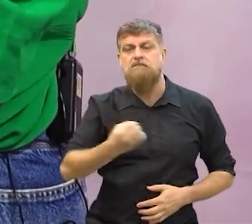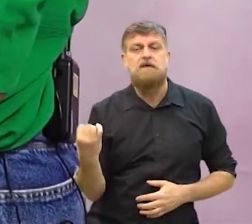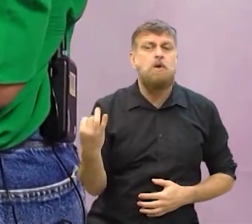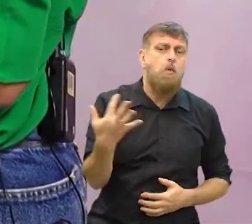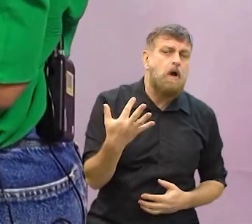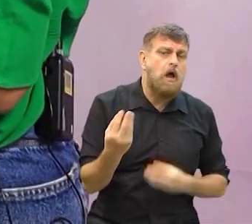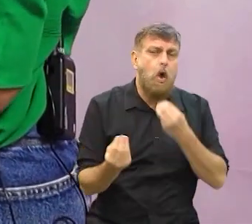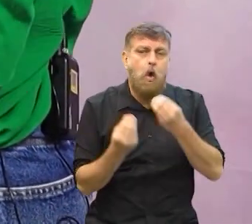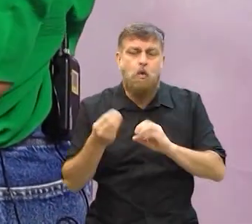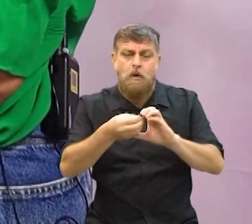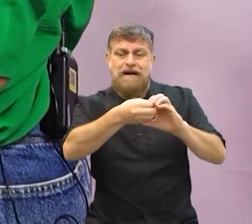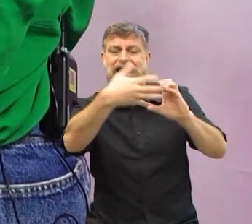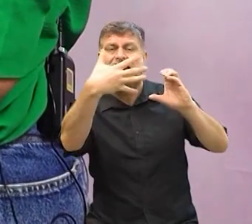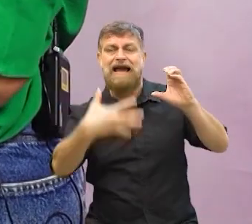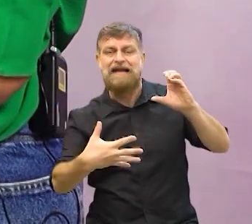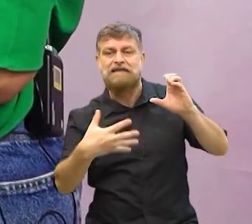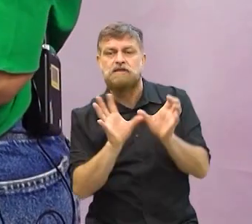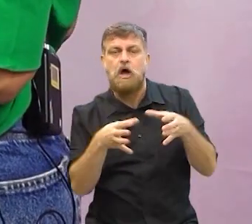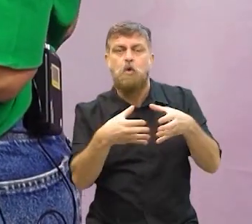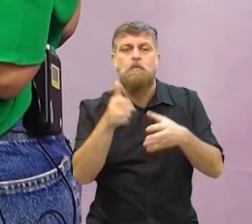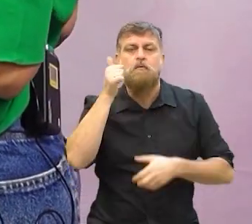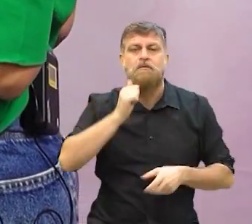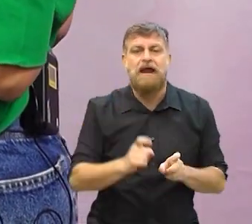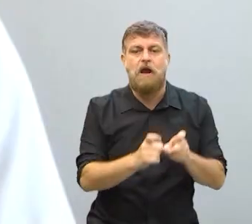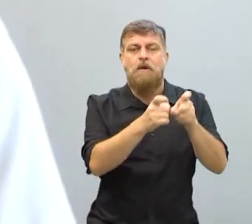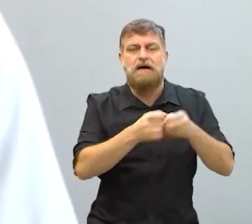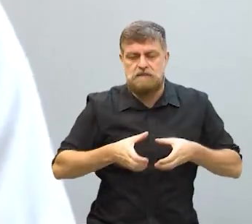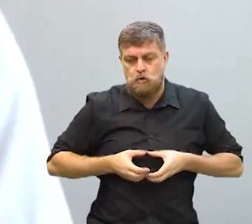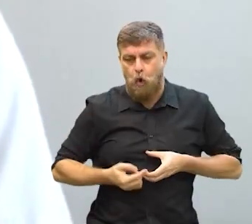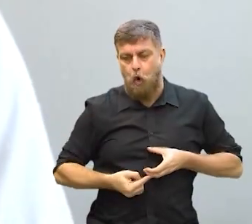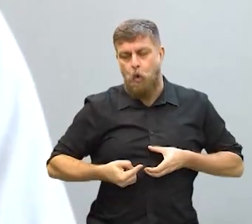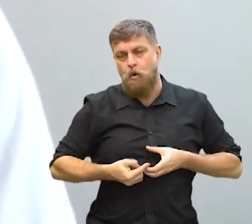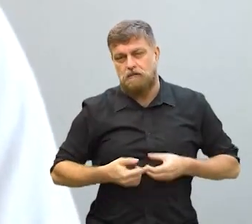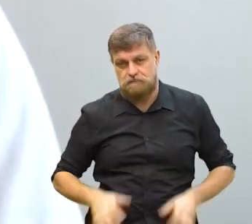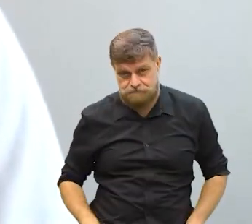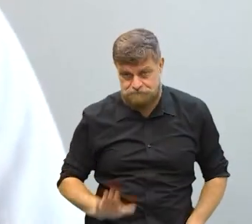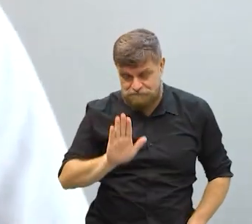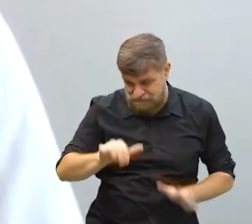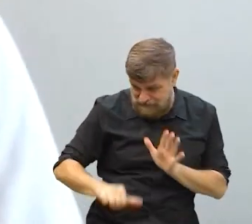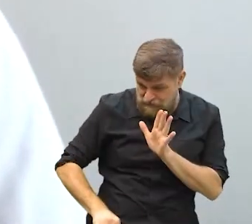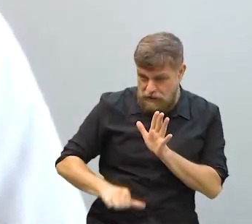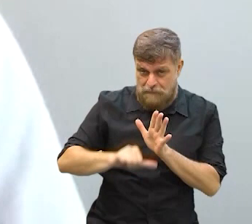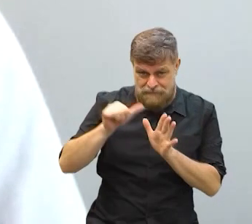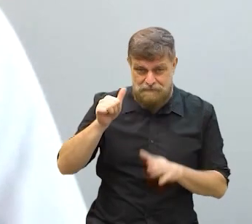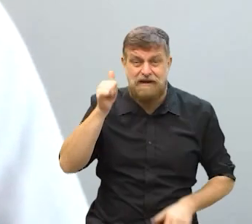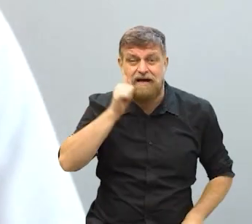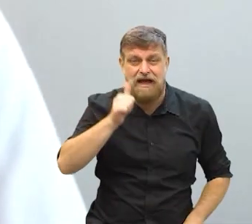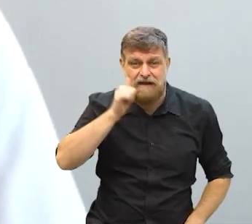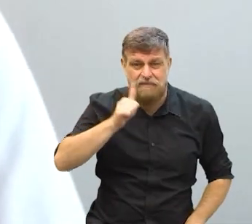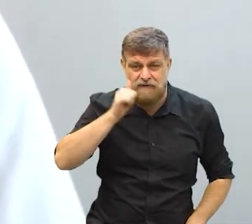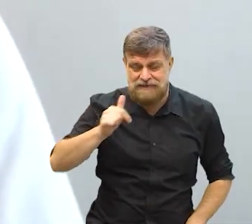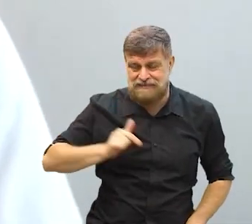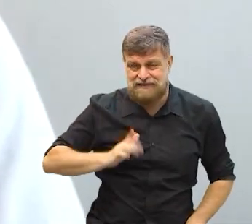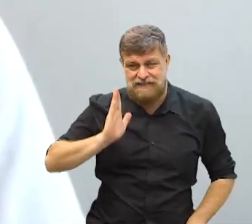ou não? Como que é? O que vocês percebem aí? Então, o que nós vemos, o primeiro ponto que é comum